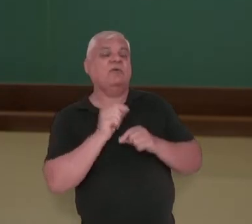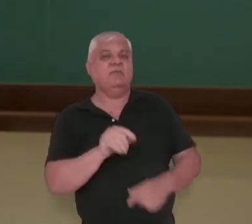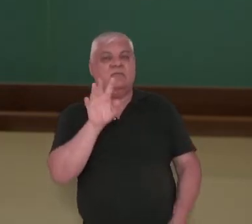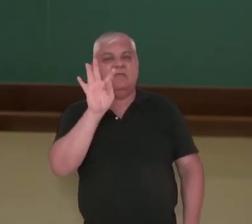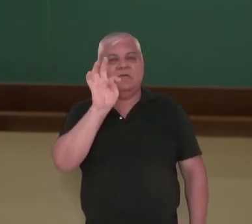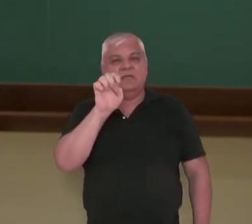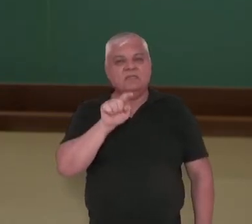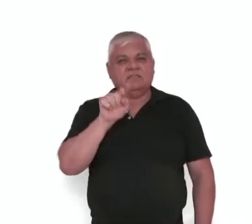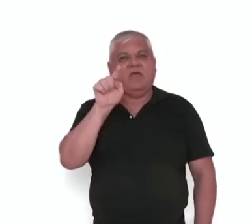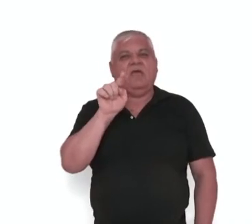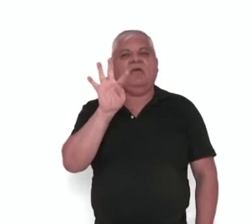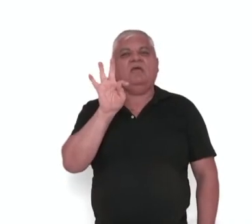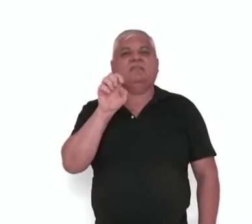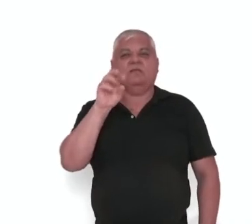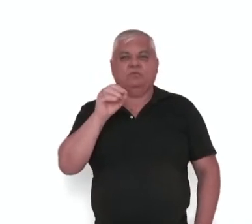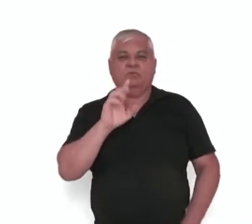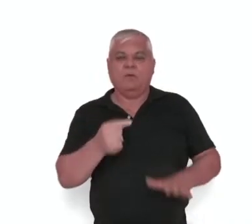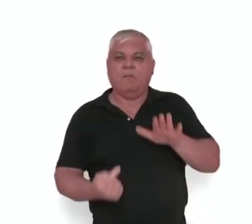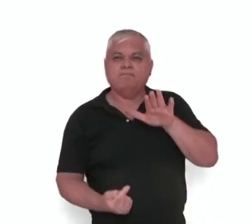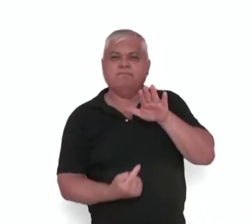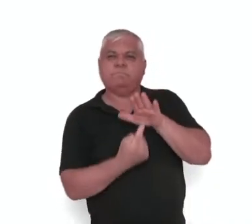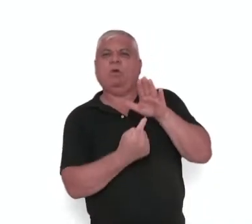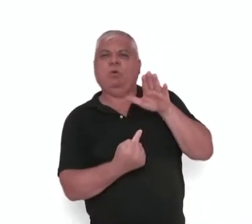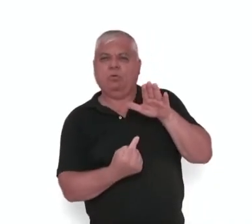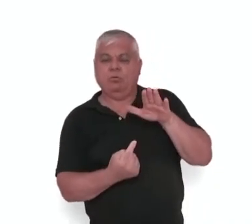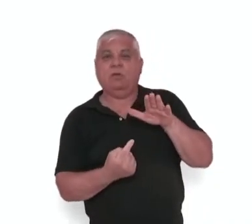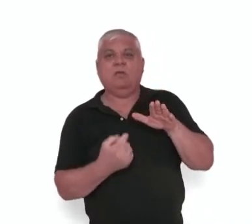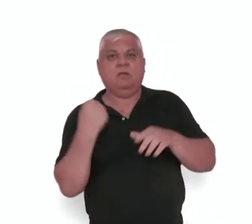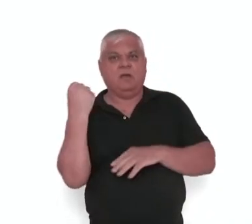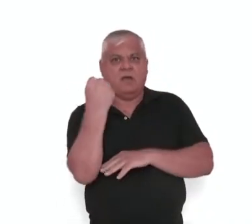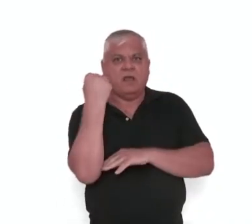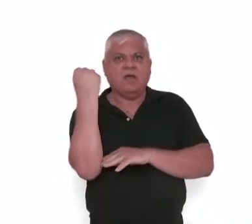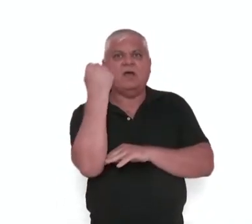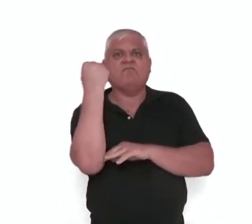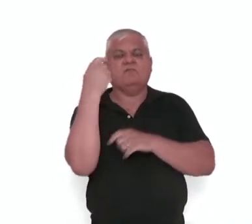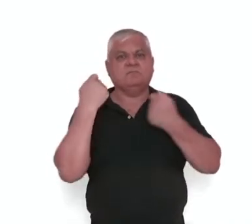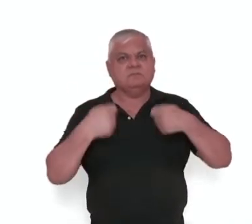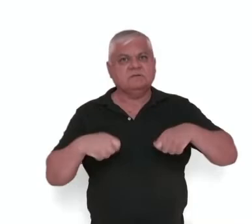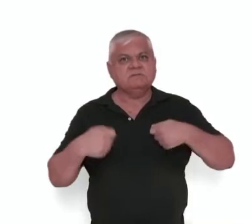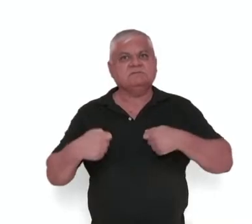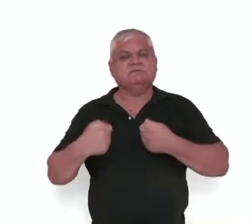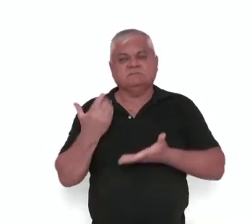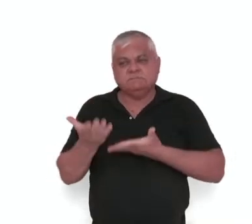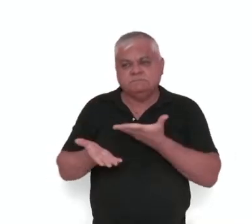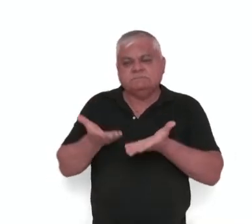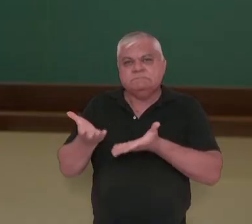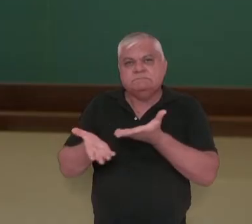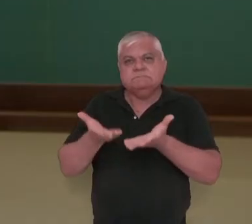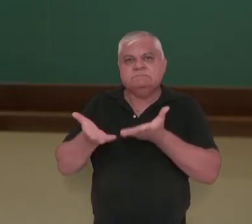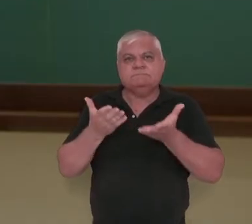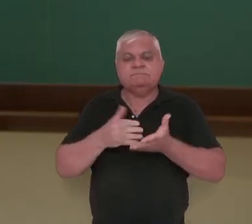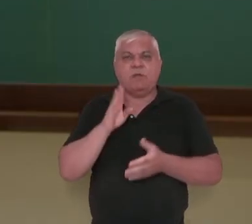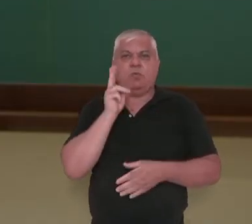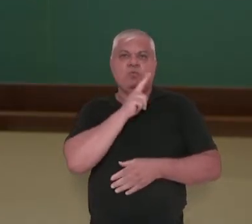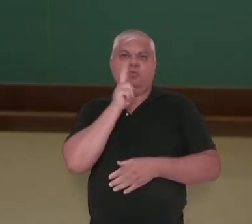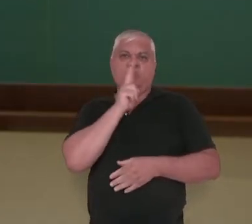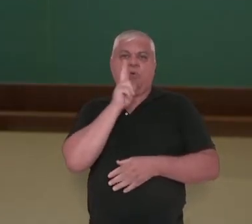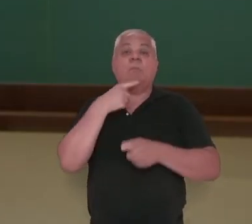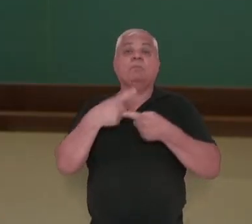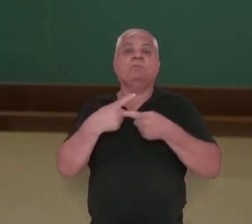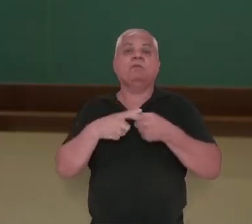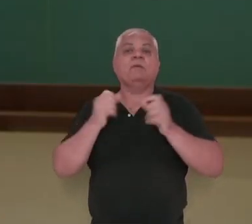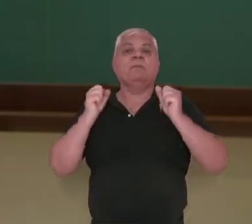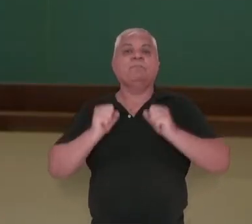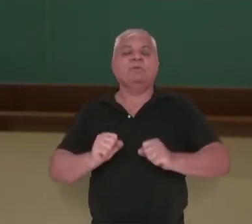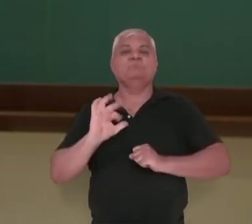tétano, né? Essa doença gravíssima que precisa ser tratada imediatamente porque ela pode